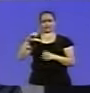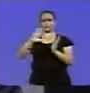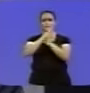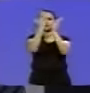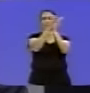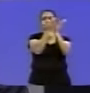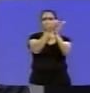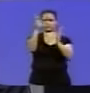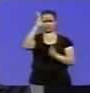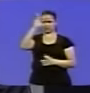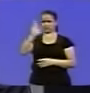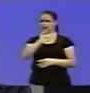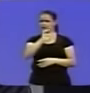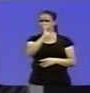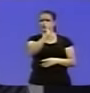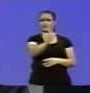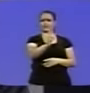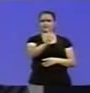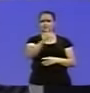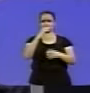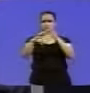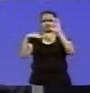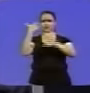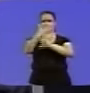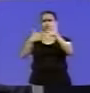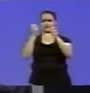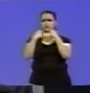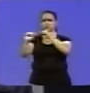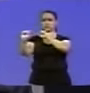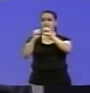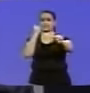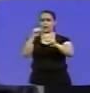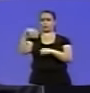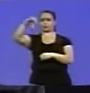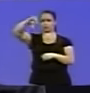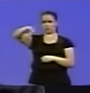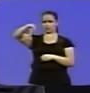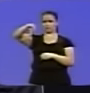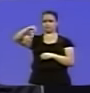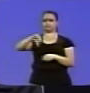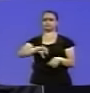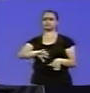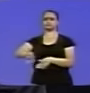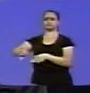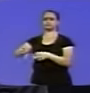Em resposta a essa leitura, vamos cantar o Salmo 9.